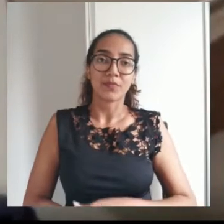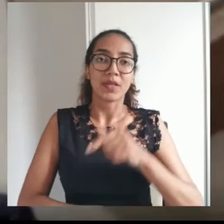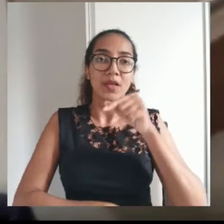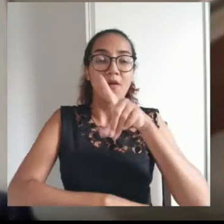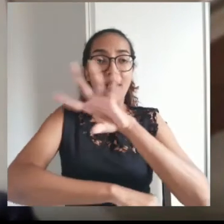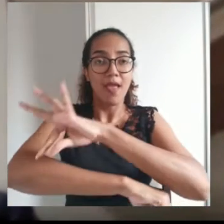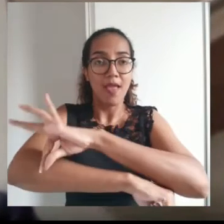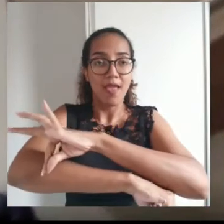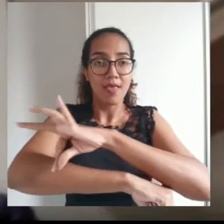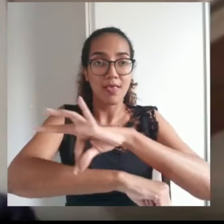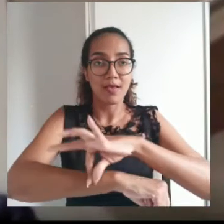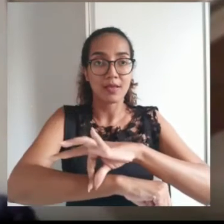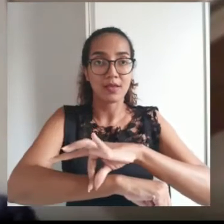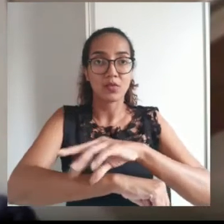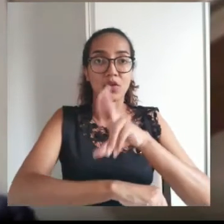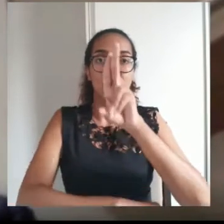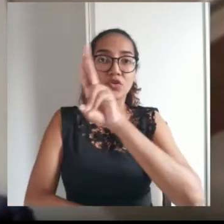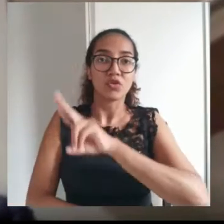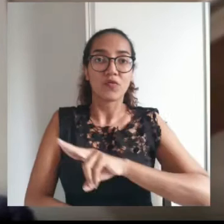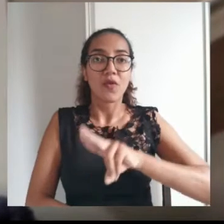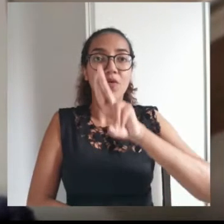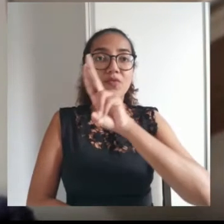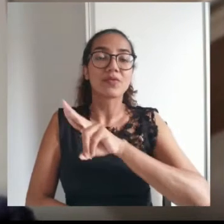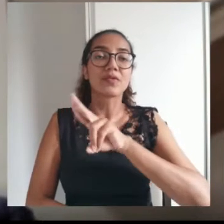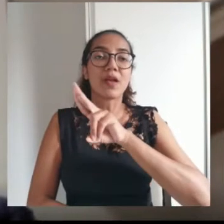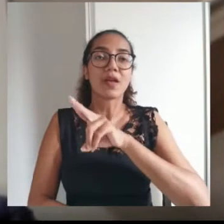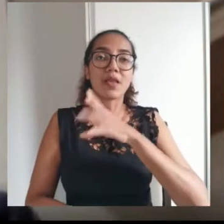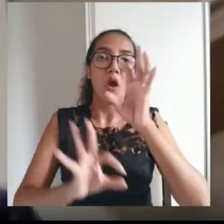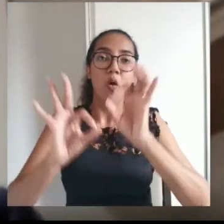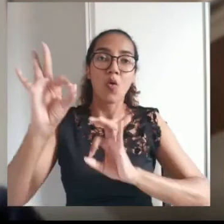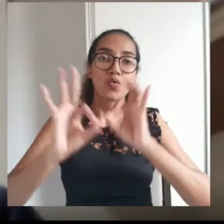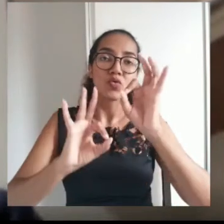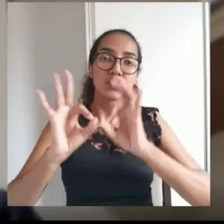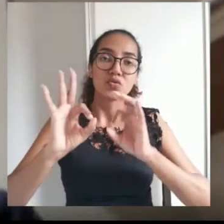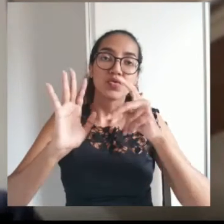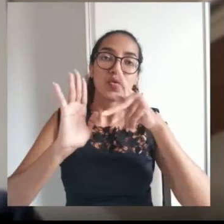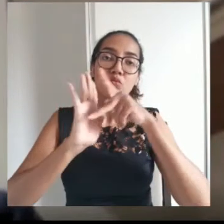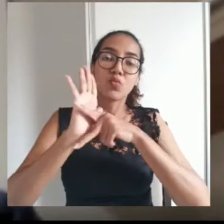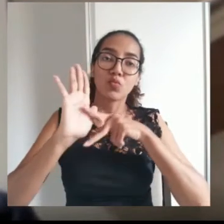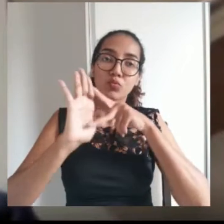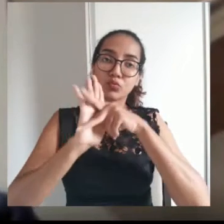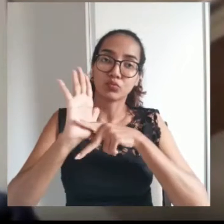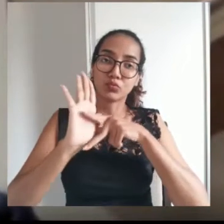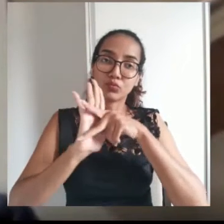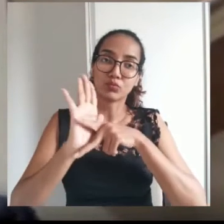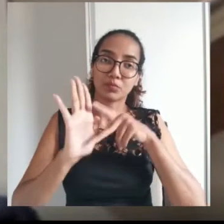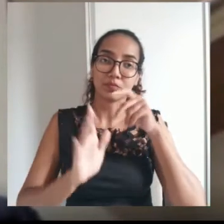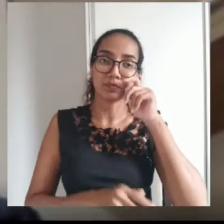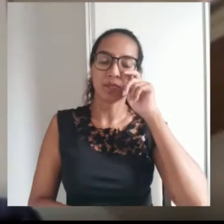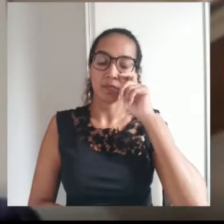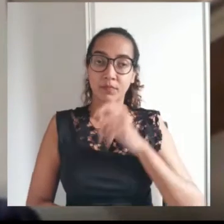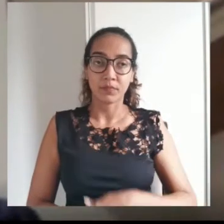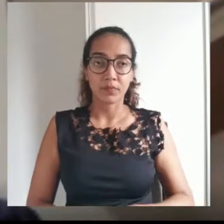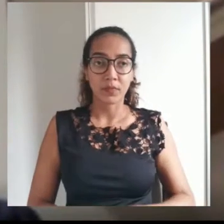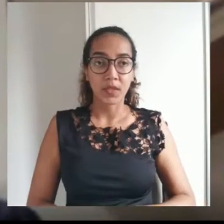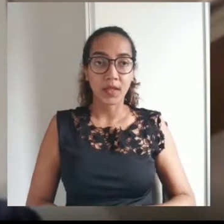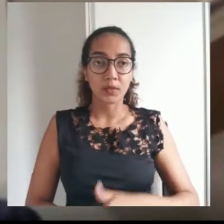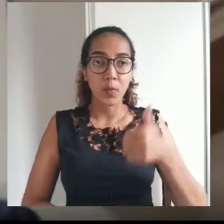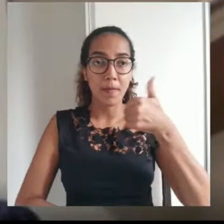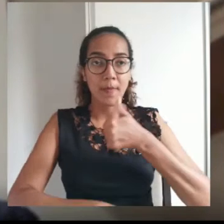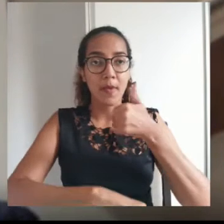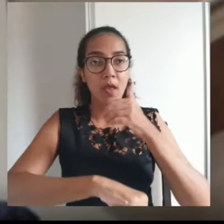durante o desenvolvimento do projeto, tá? Onde a gente vai, num primeiro momento aqui,